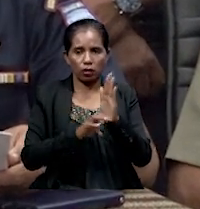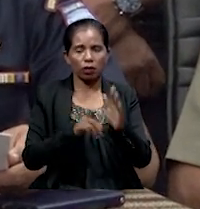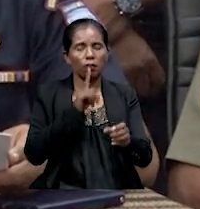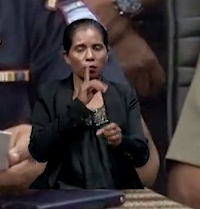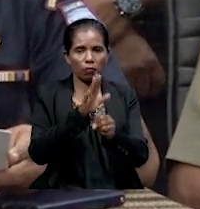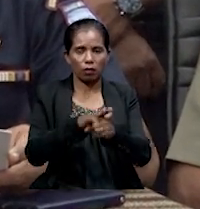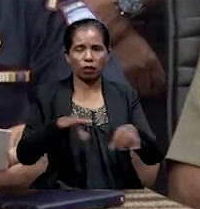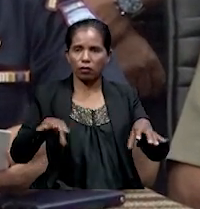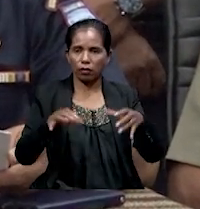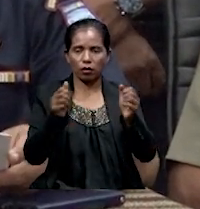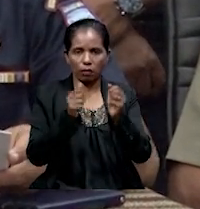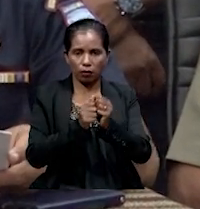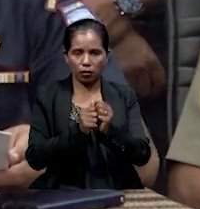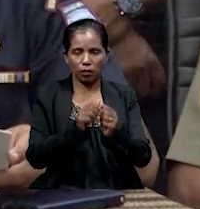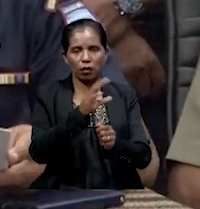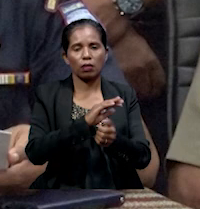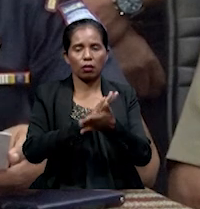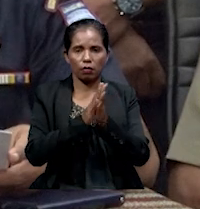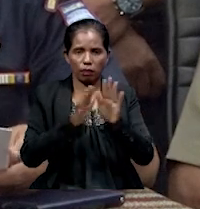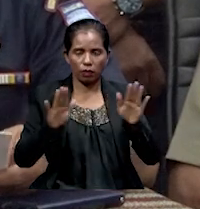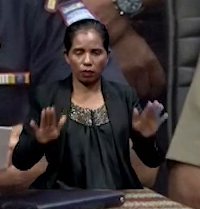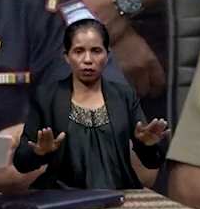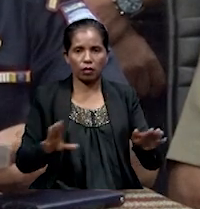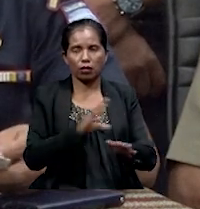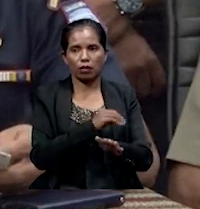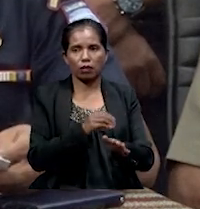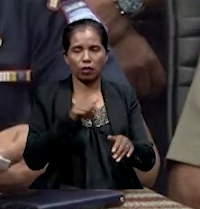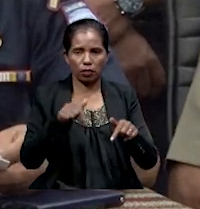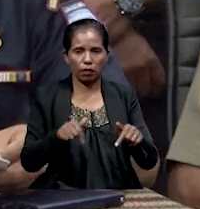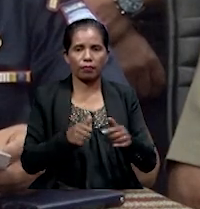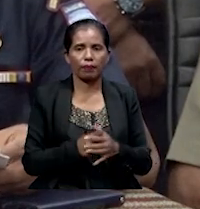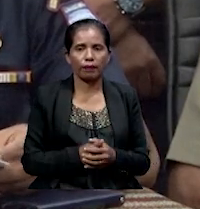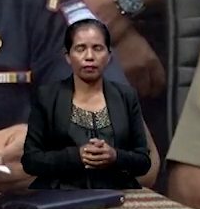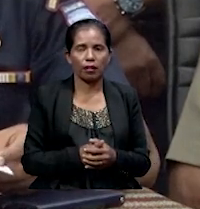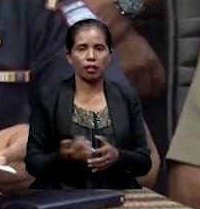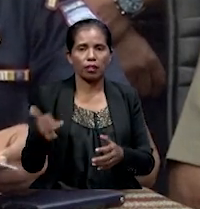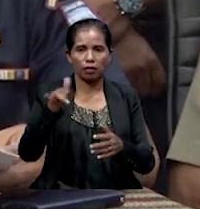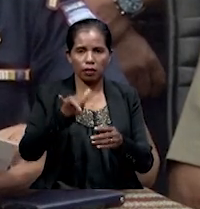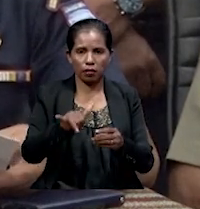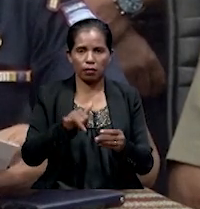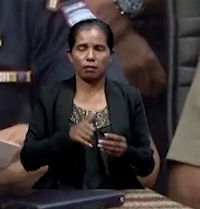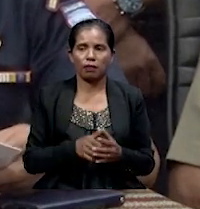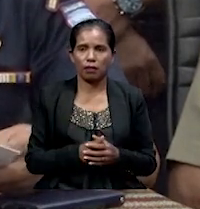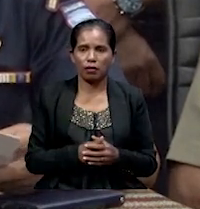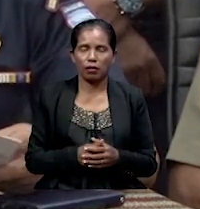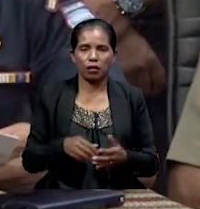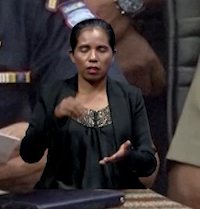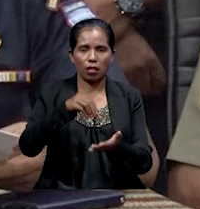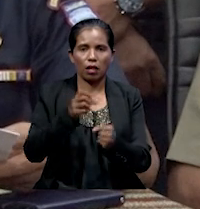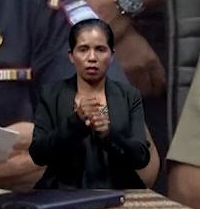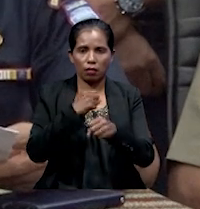coopera, colabora, ho paz, e a paz no estabilidade, baser no bem, maca, cria